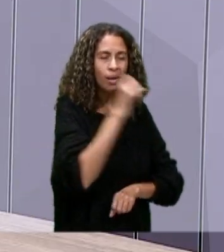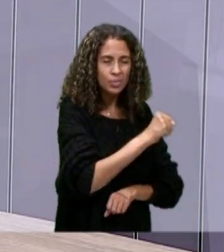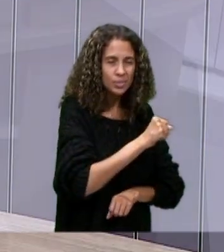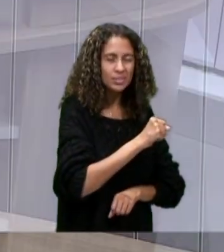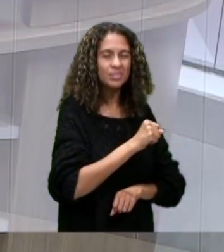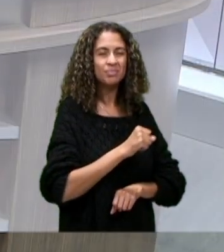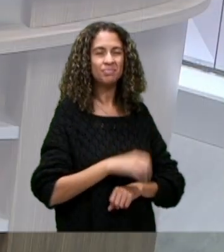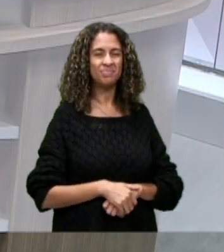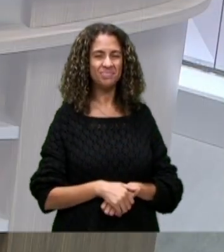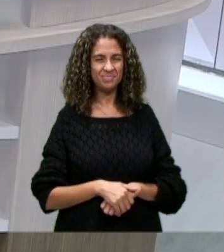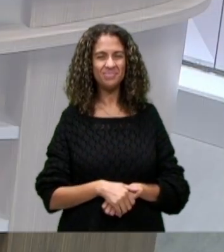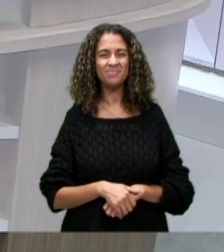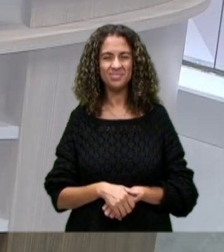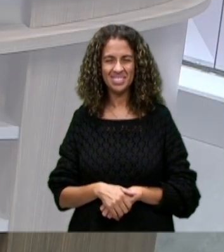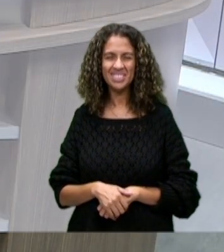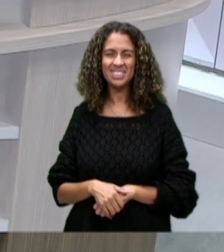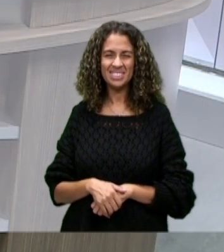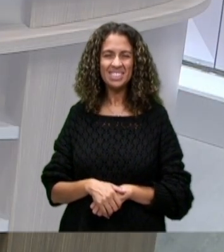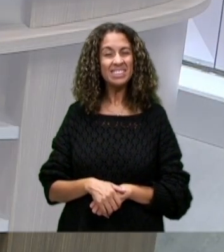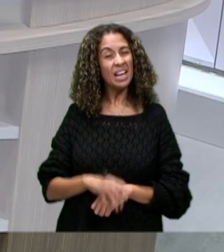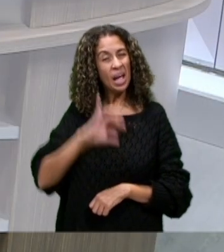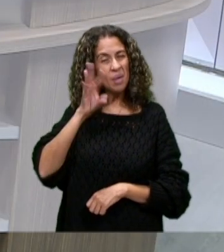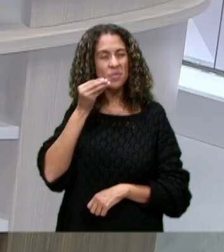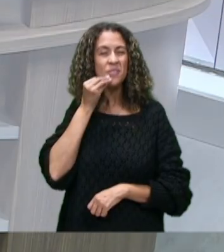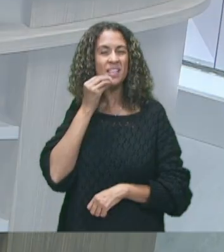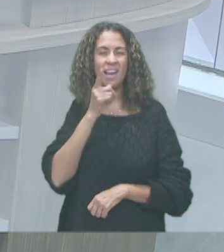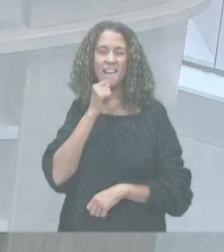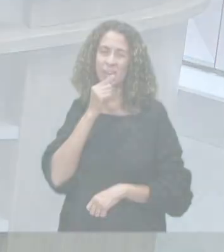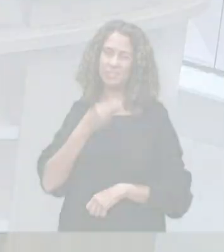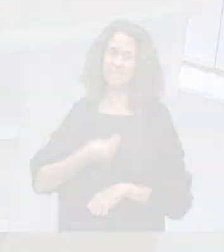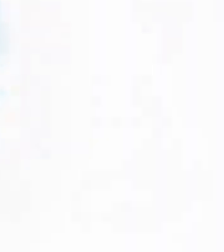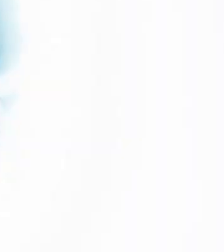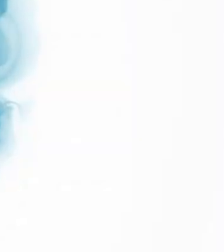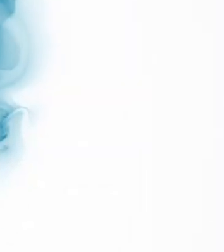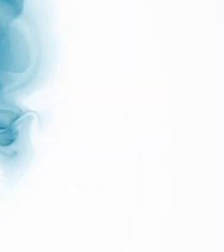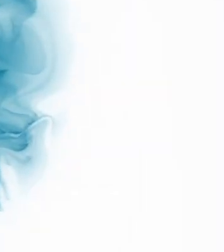se hidratar é bom, enquanto a gente ainda tem água para tomar, né?